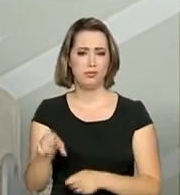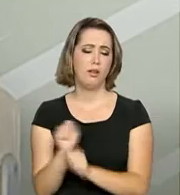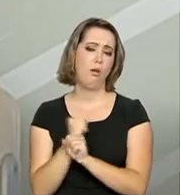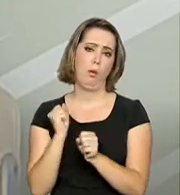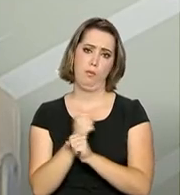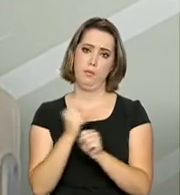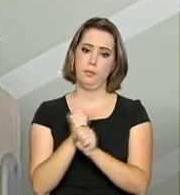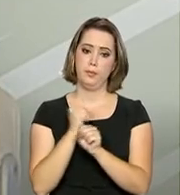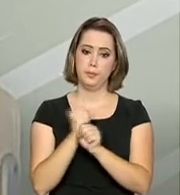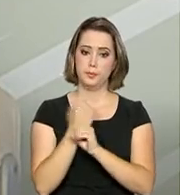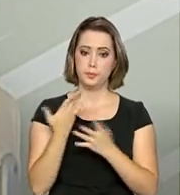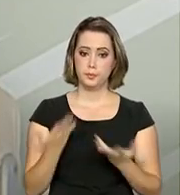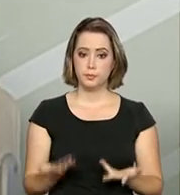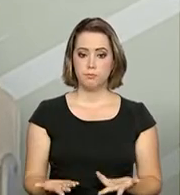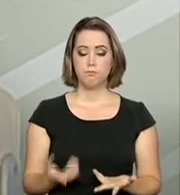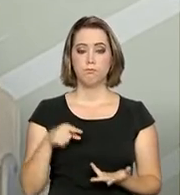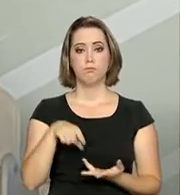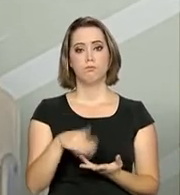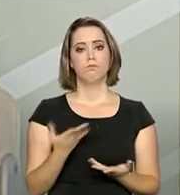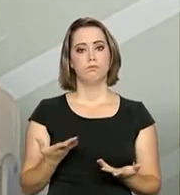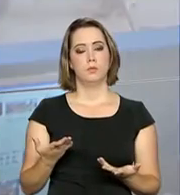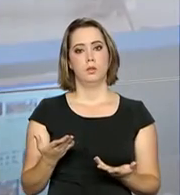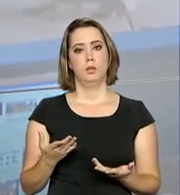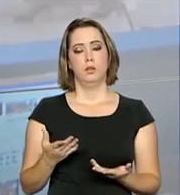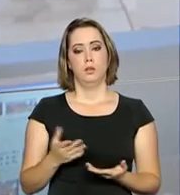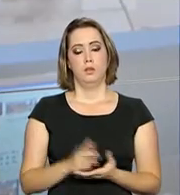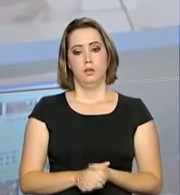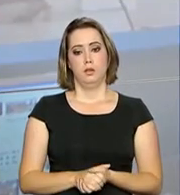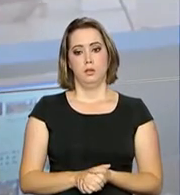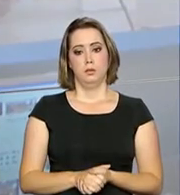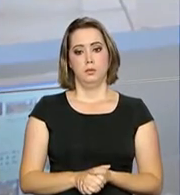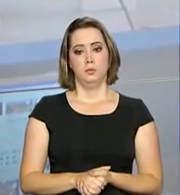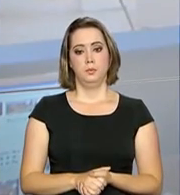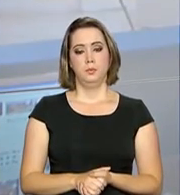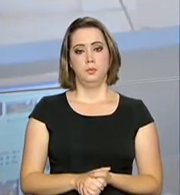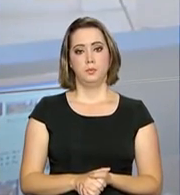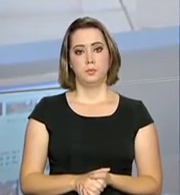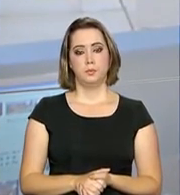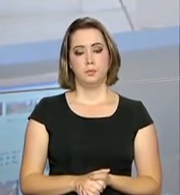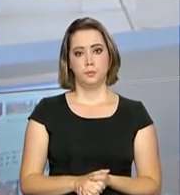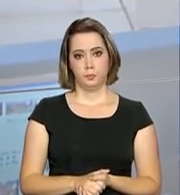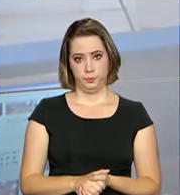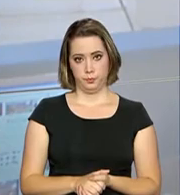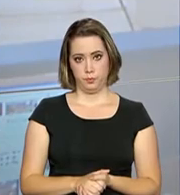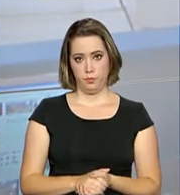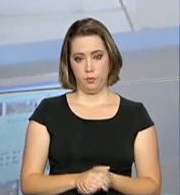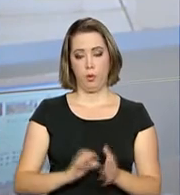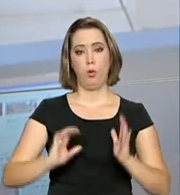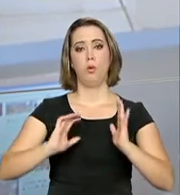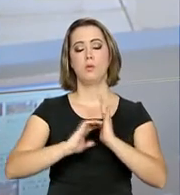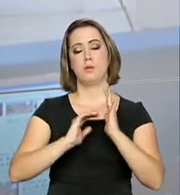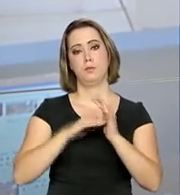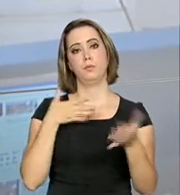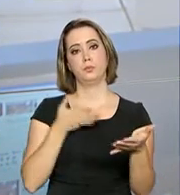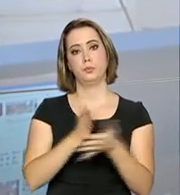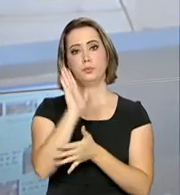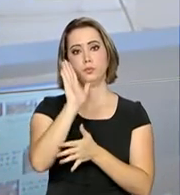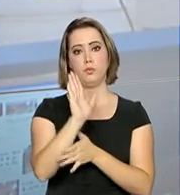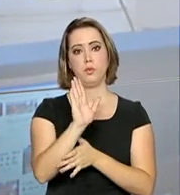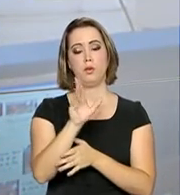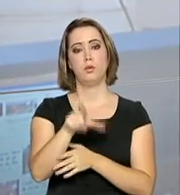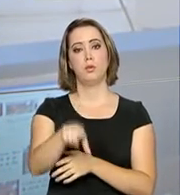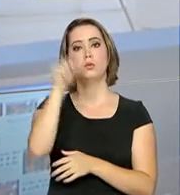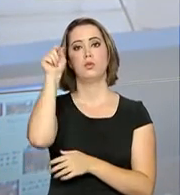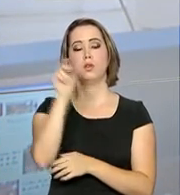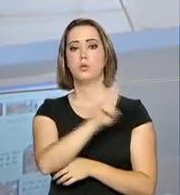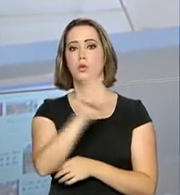obras, né, no meio do caminho. E o Senado Federal aprovou hoje a indicação de Alexandre de